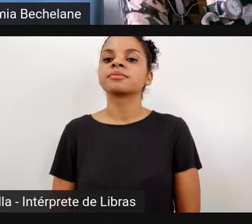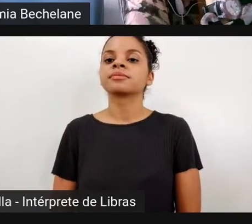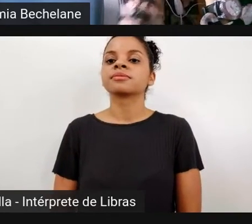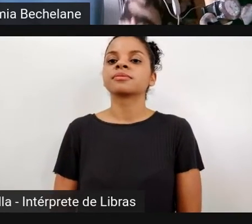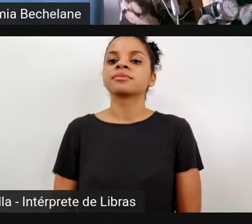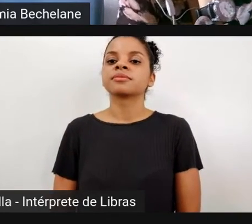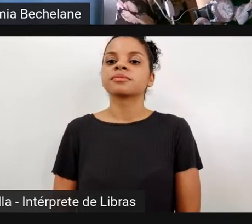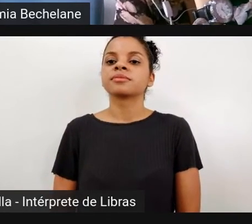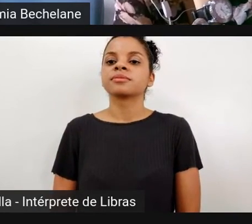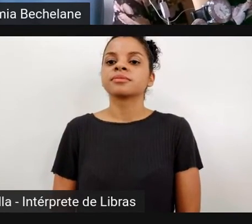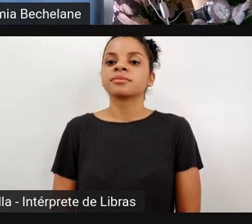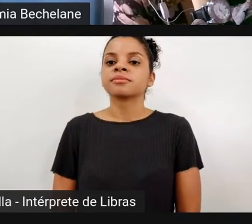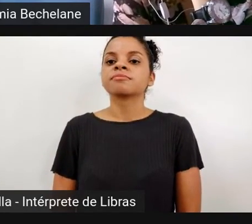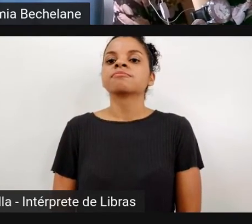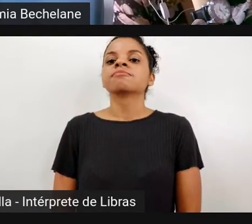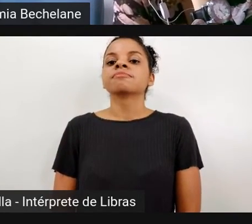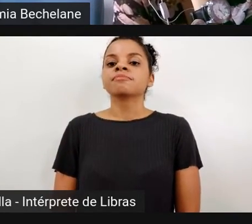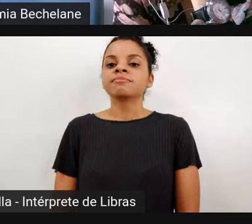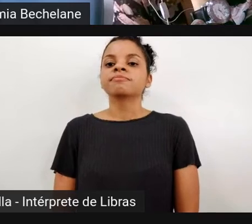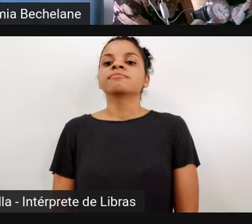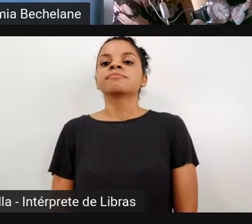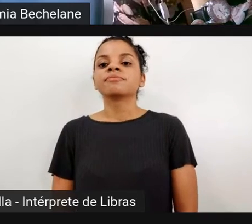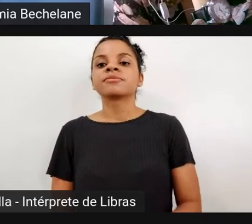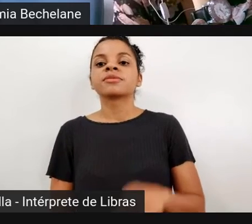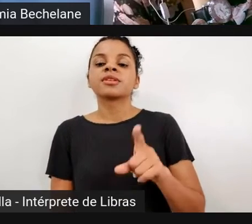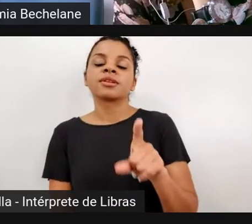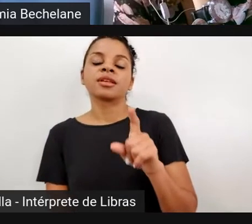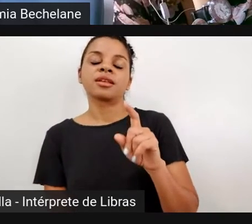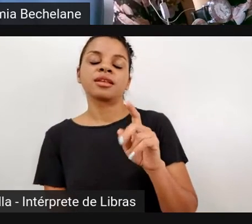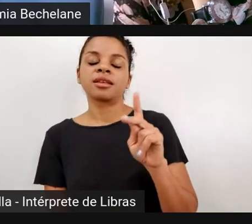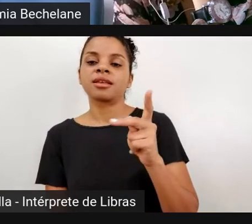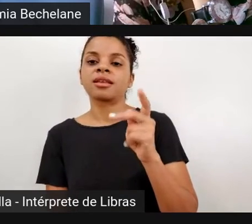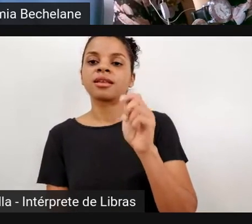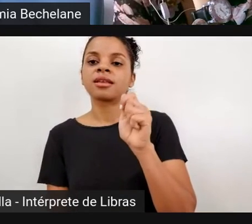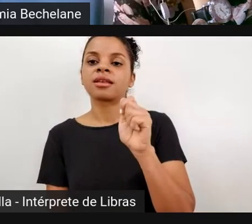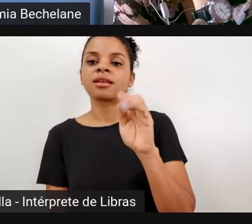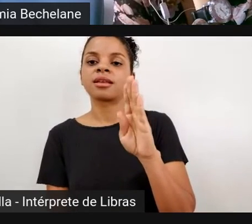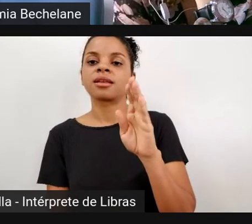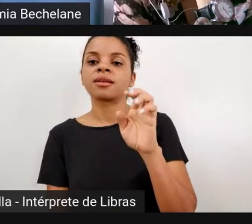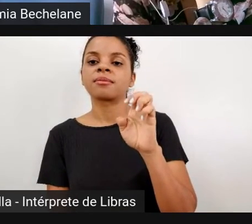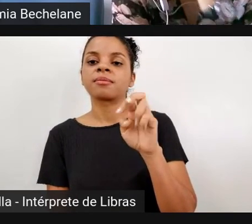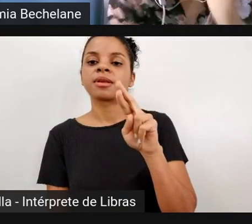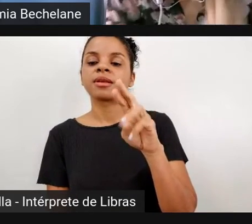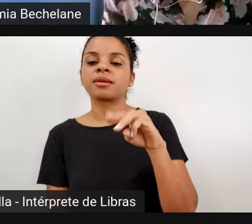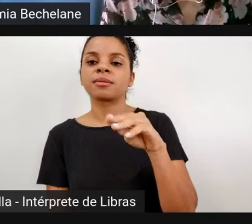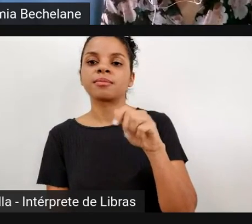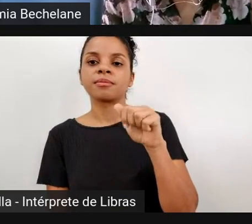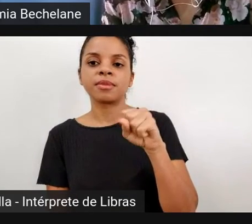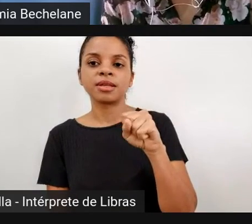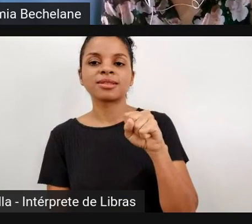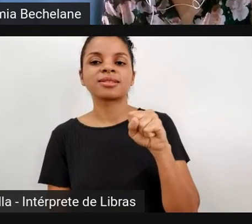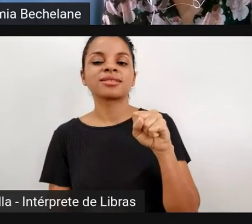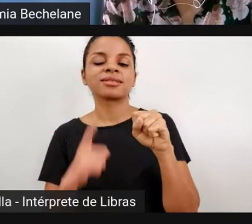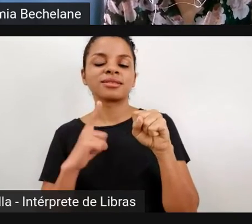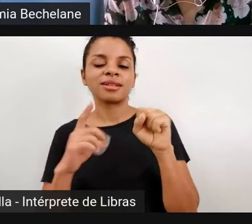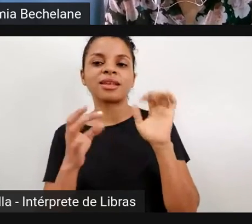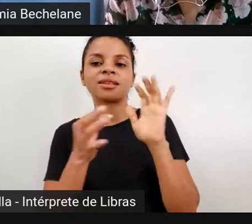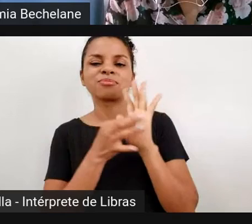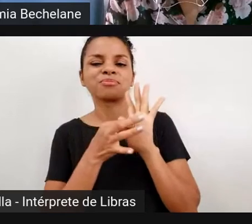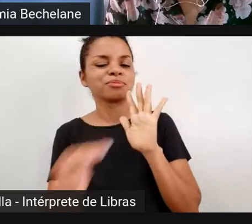O Habermas, André, ele é muito criticado. Ele tem sido muito criticado por vários autores que estão pesquisando a democracia